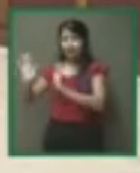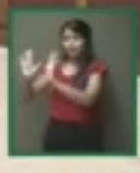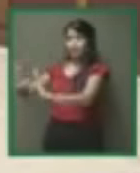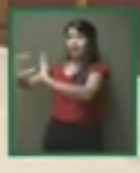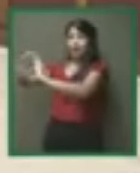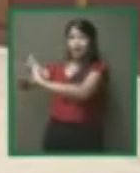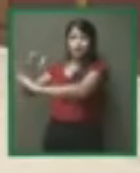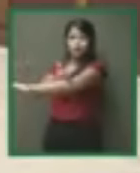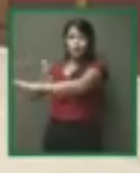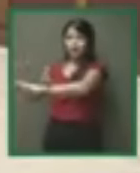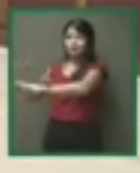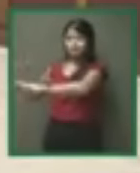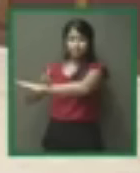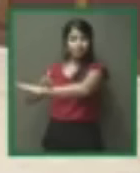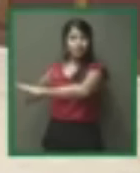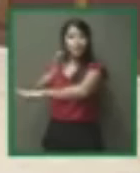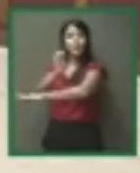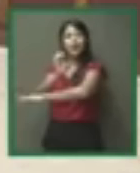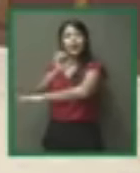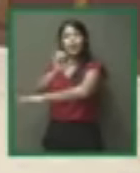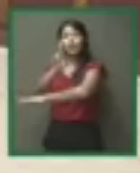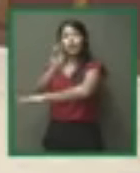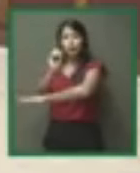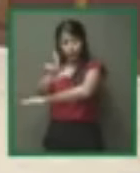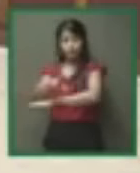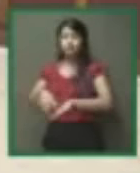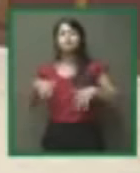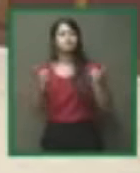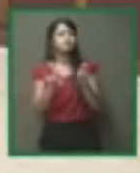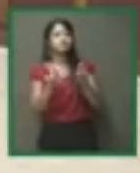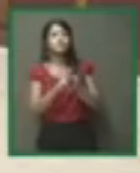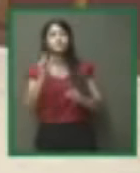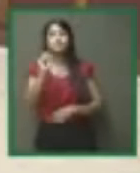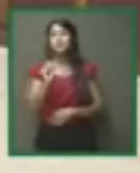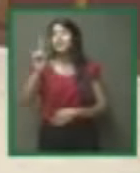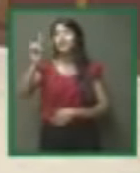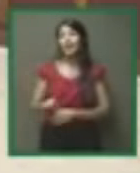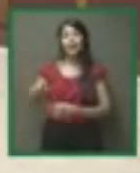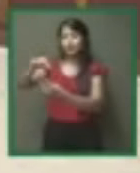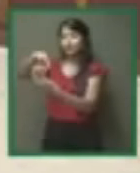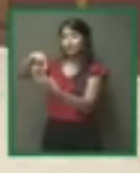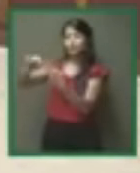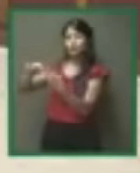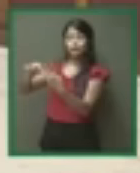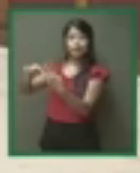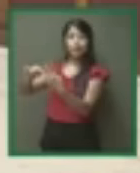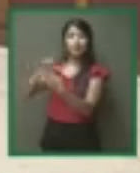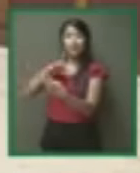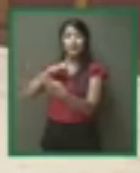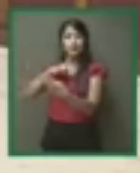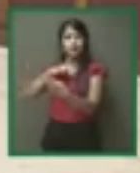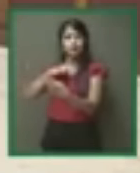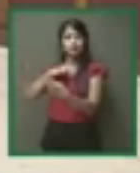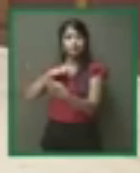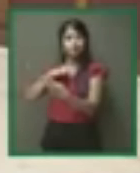no bairro Beirol, e, ao mesmo tempo, paralelo a isso, ele engata um relacionamento com o amante, né,